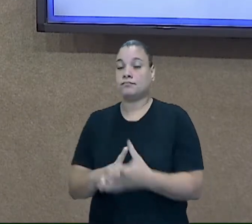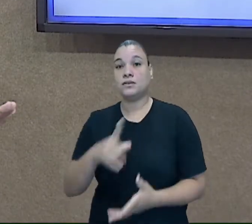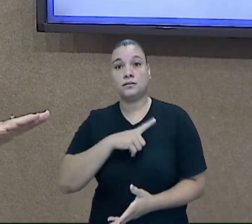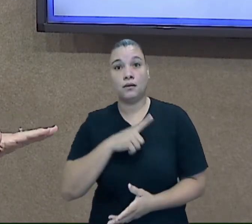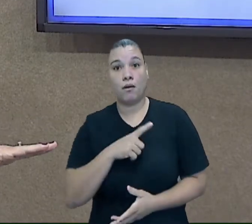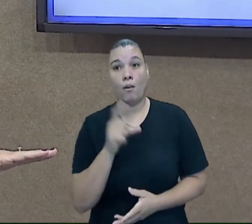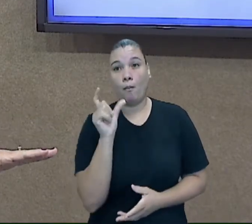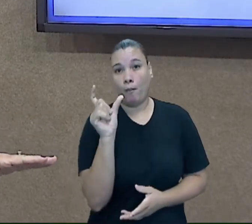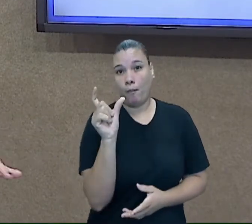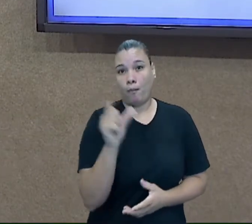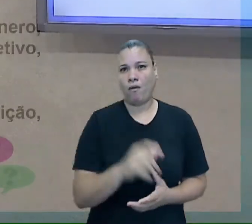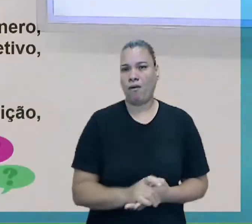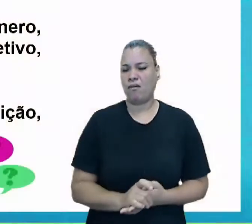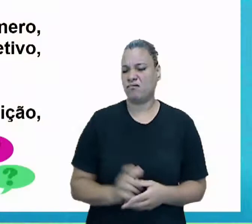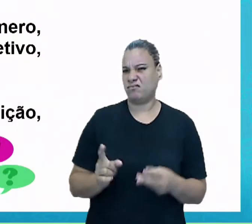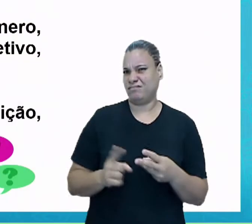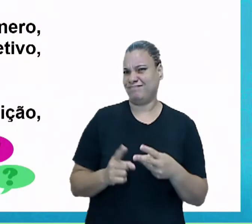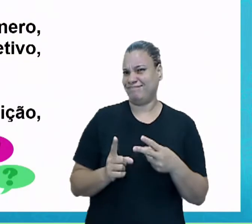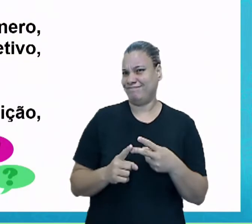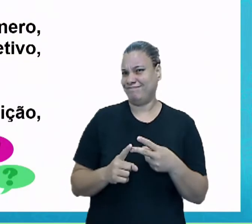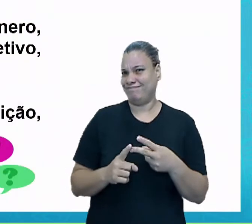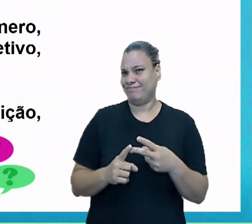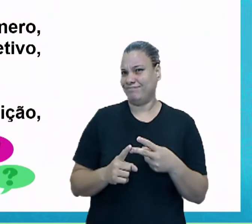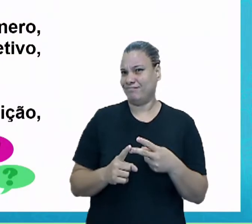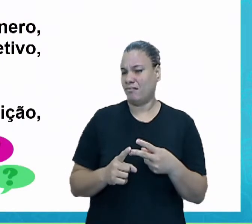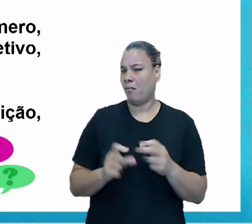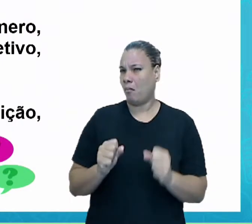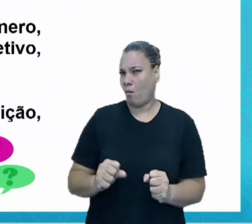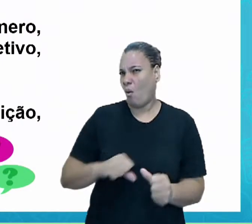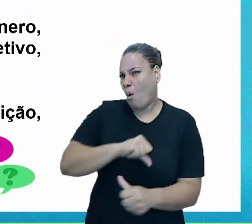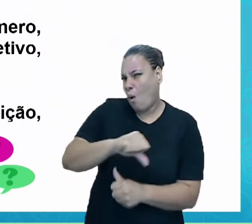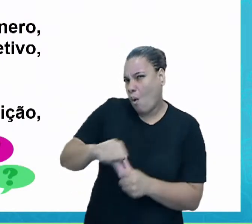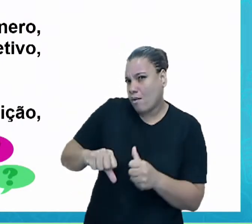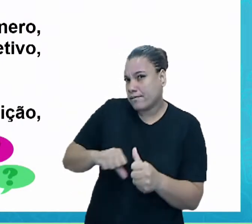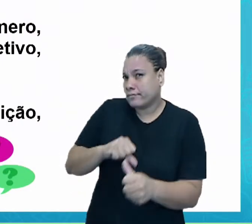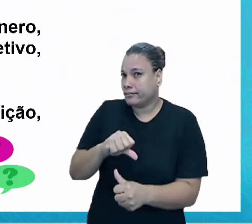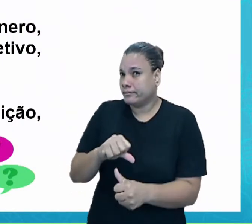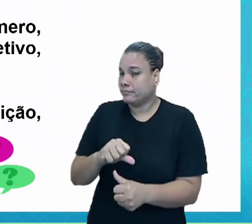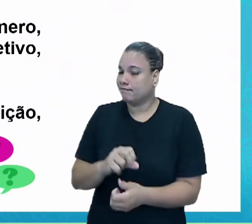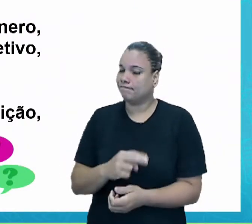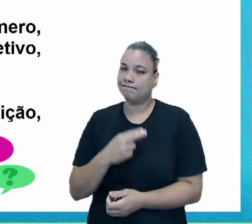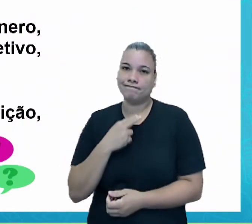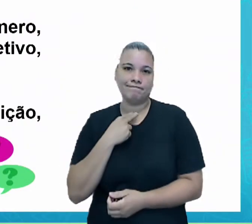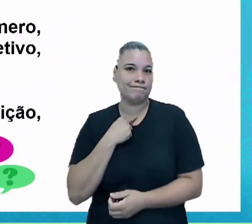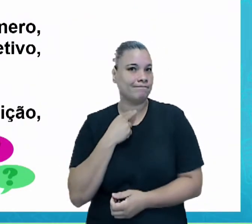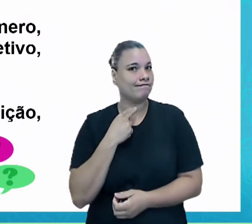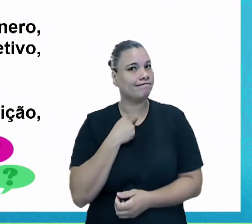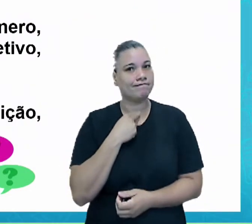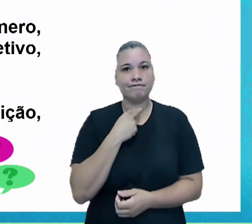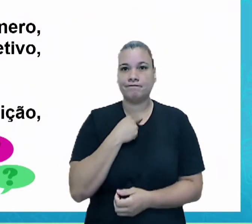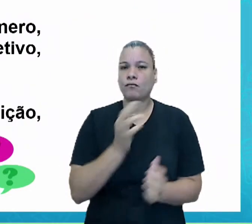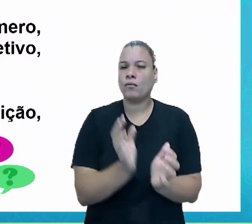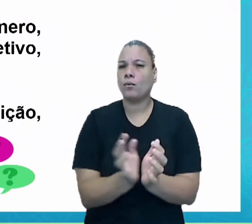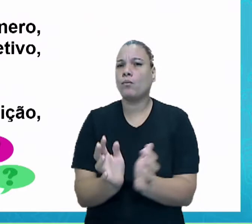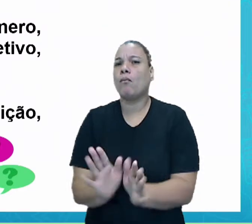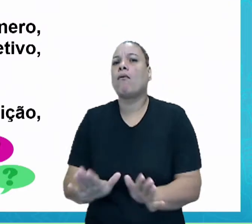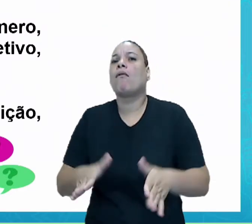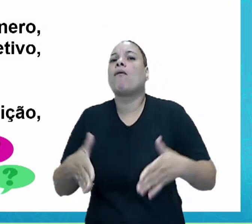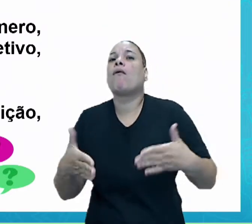palavras invariáveis, não há mudança. Isso mesmo. E quais são então essas classes que não apresentam